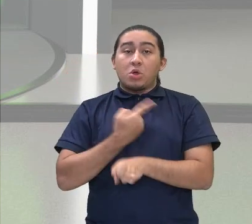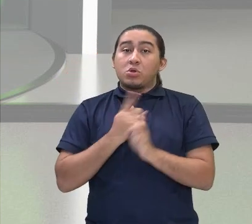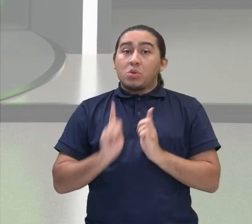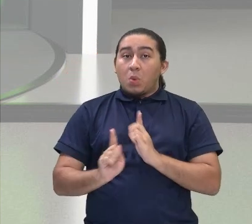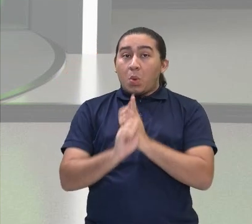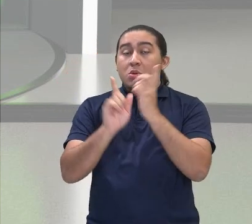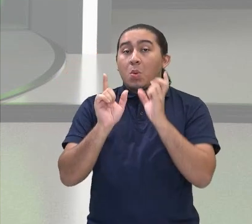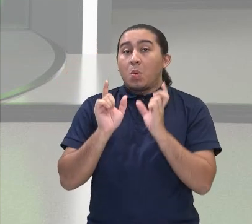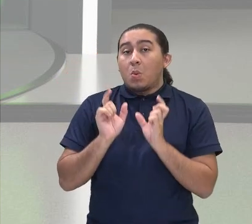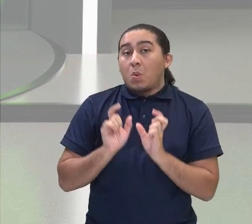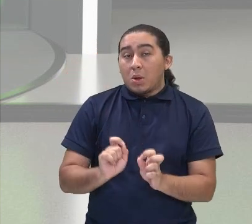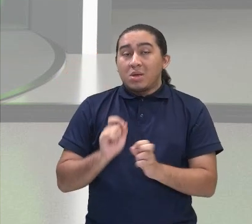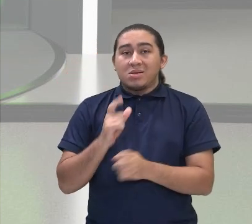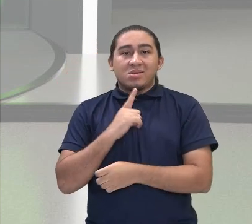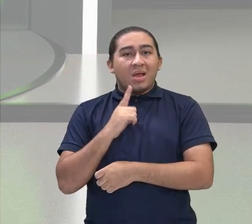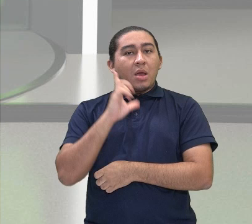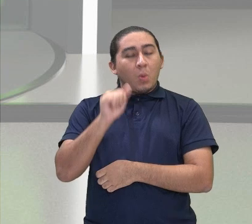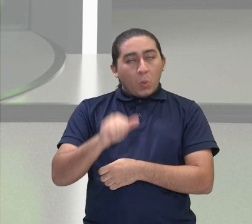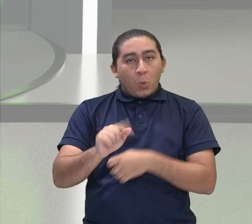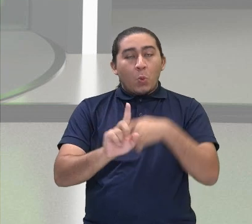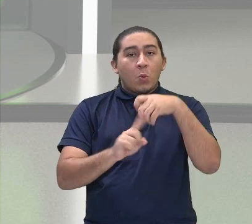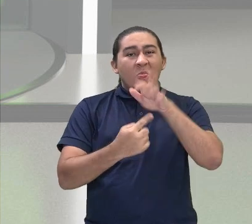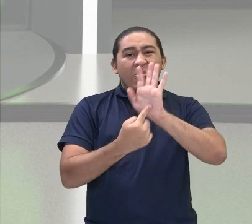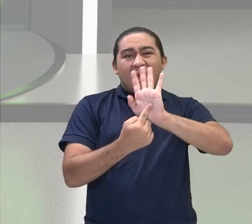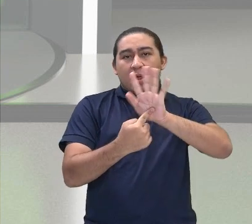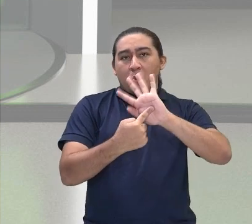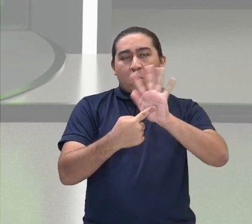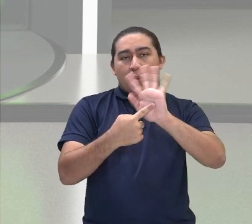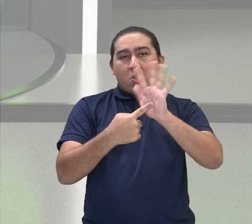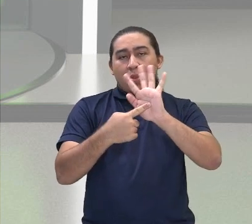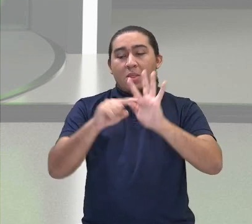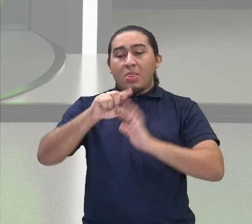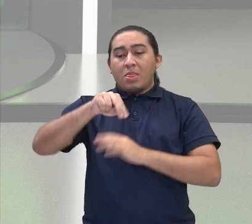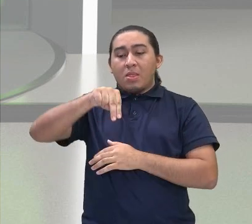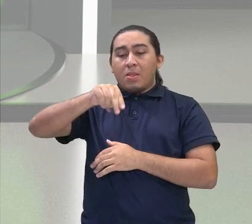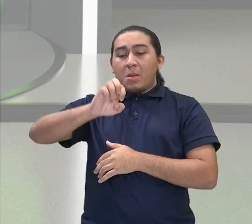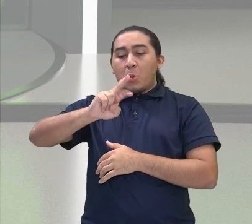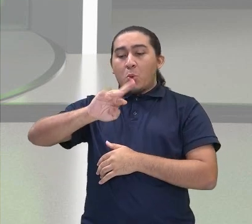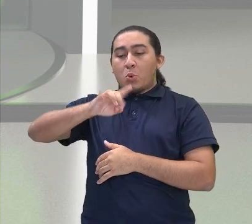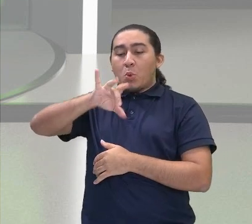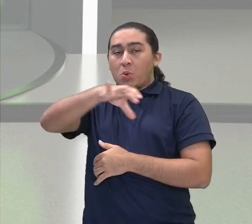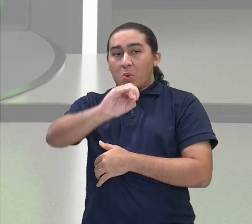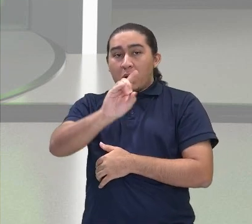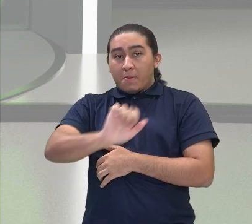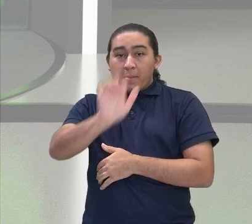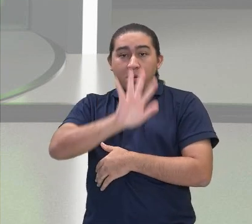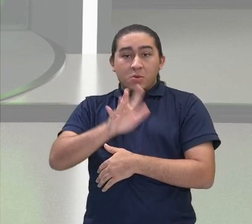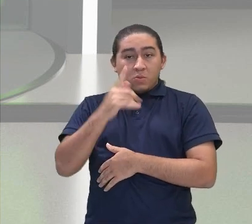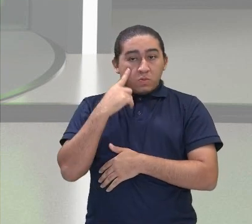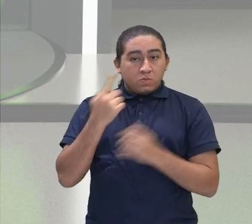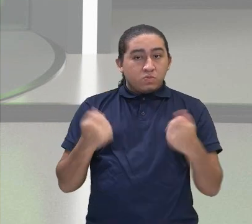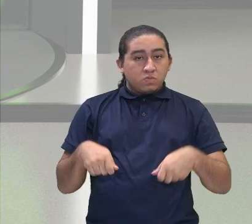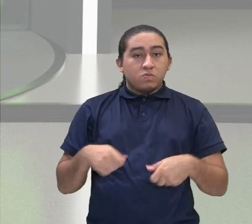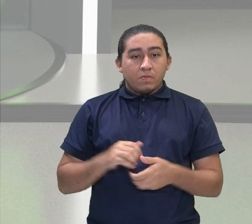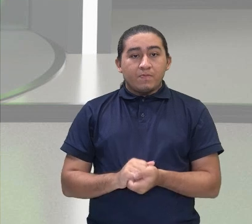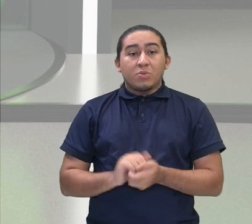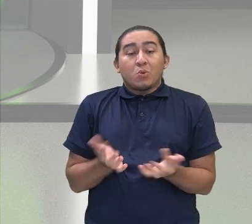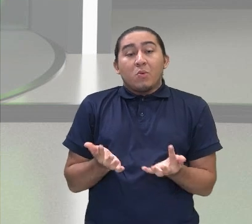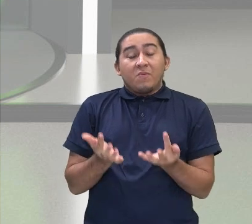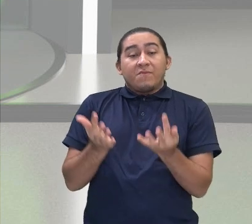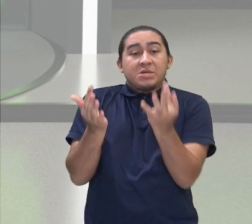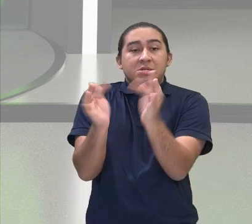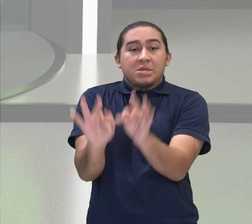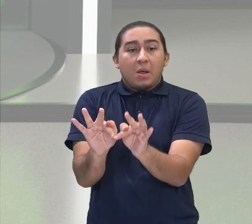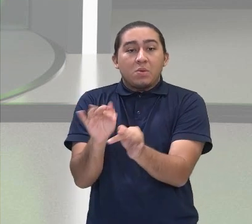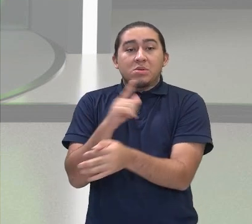encontrar o neurônio, que é a célula principal desse tecido. Você consegue observar ela ali naquela imagem. E lá no fim, lá no cantinho da